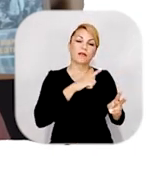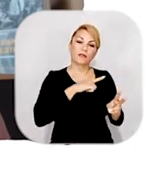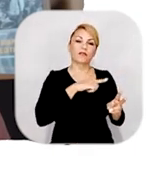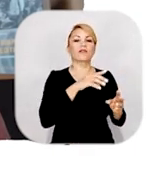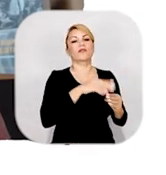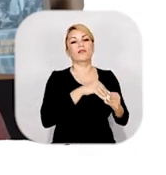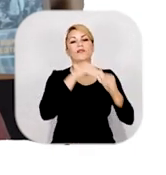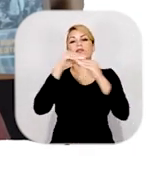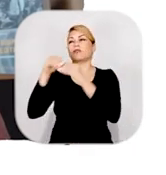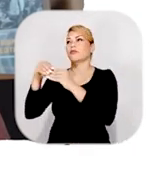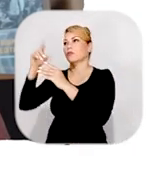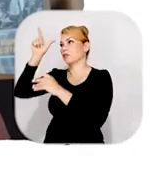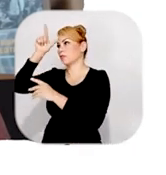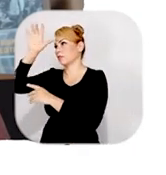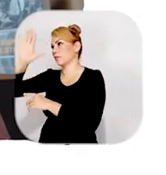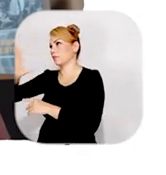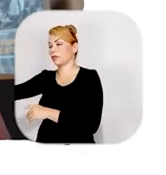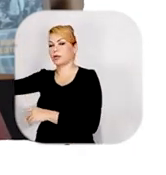tiveram